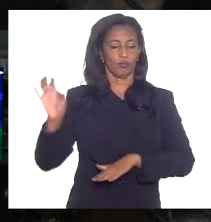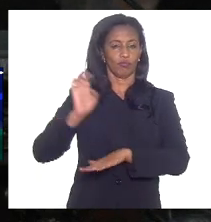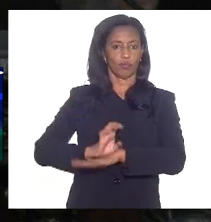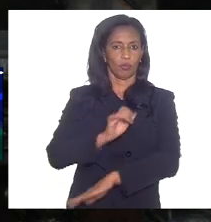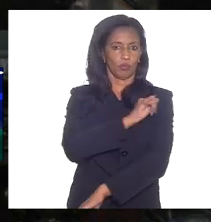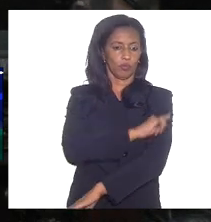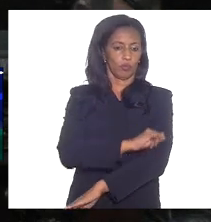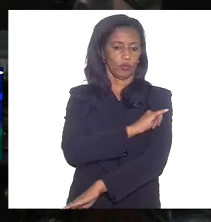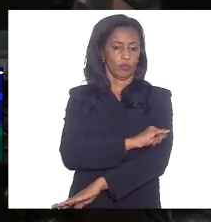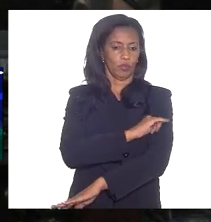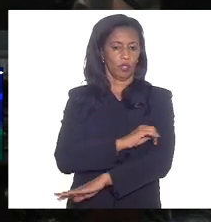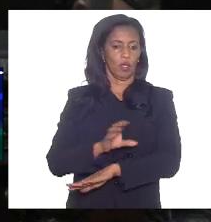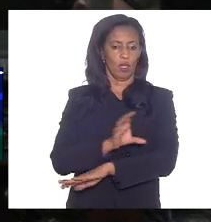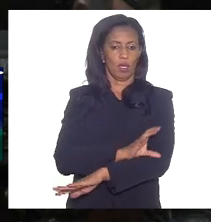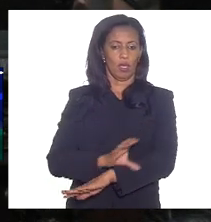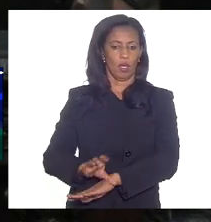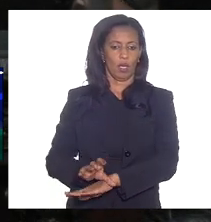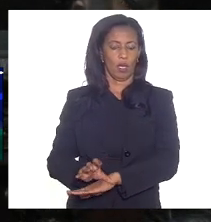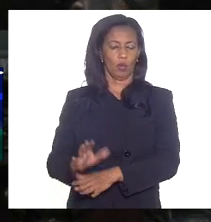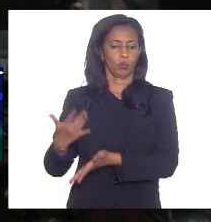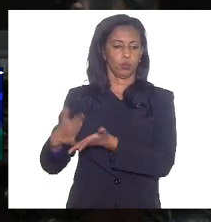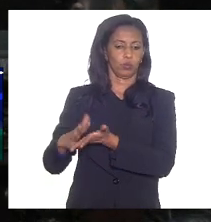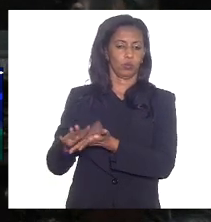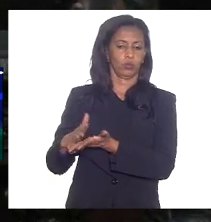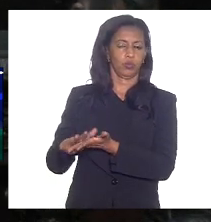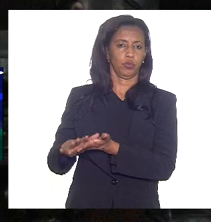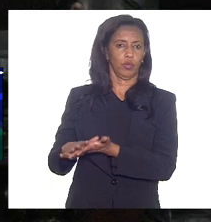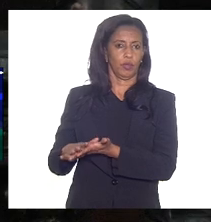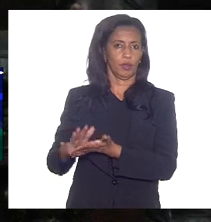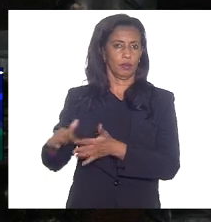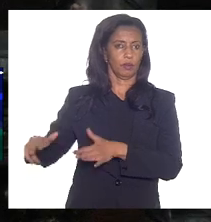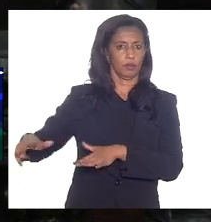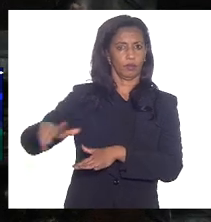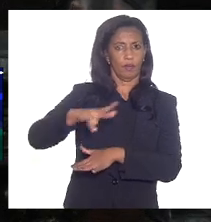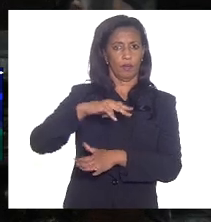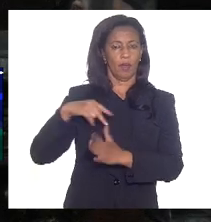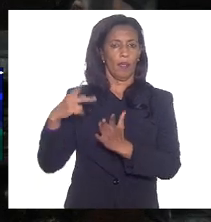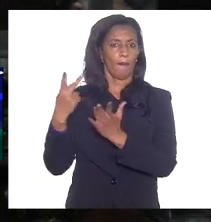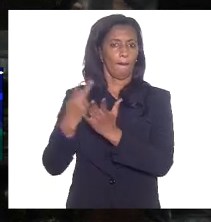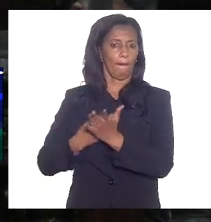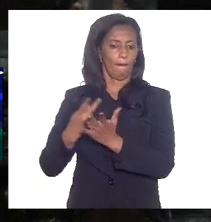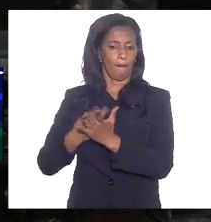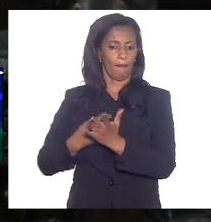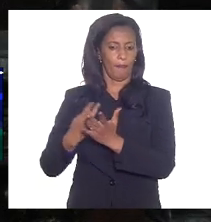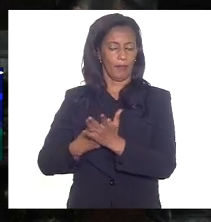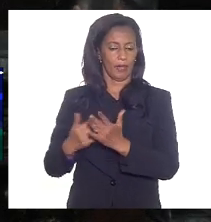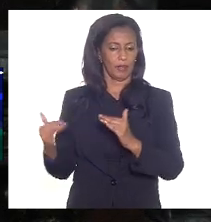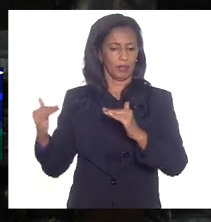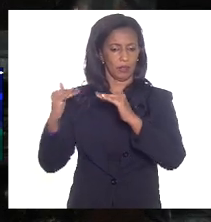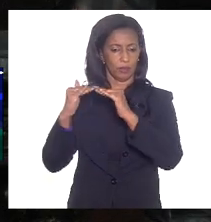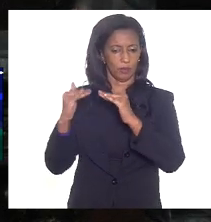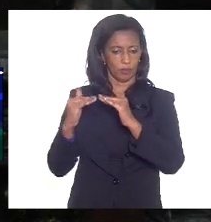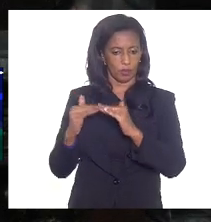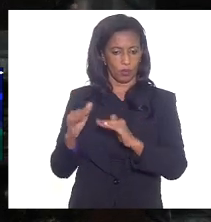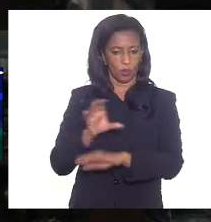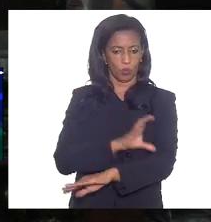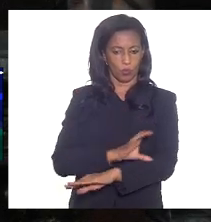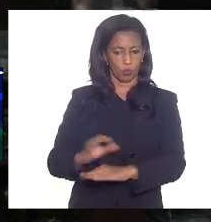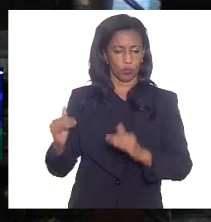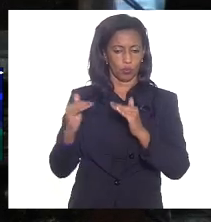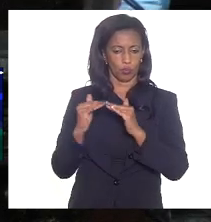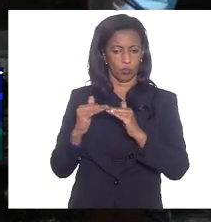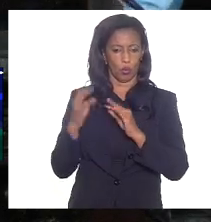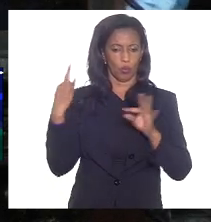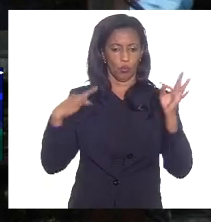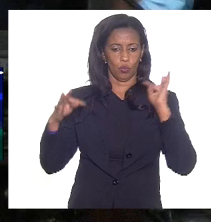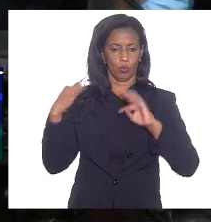Rio de Janeiro a cultura das rodas de samba e da outras providências. Pareceres da Comissão de Constituição e Justiça pela juridicidade, de cultura favorável, de